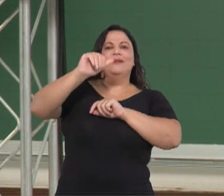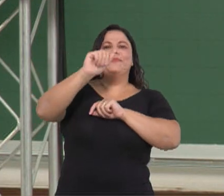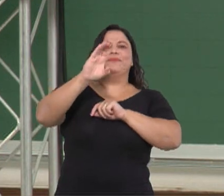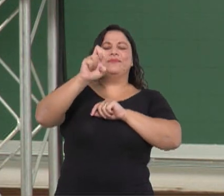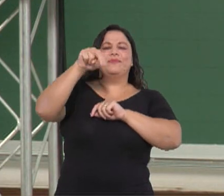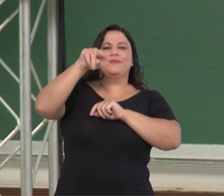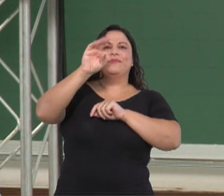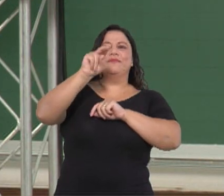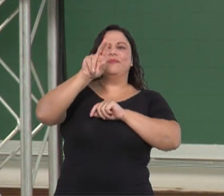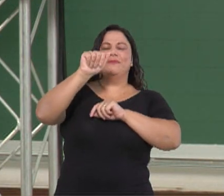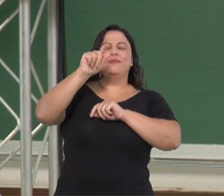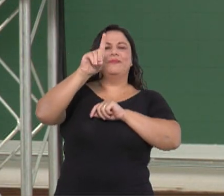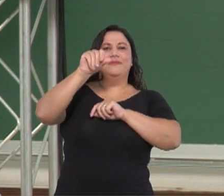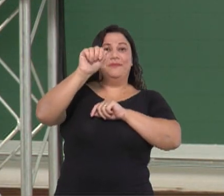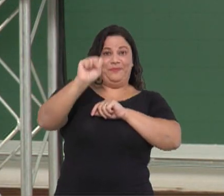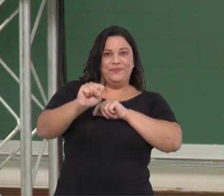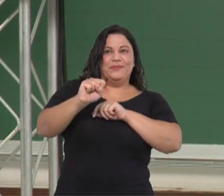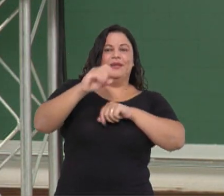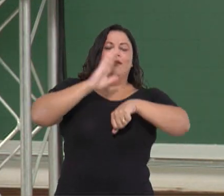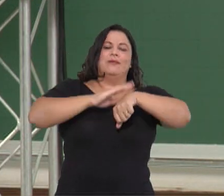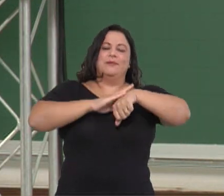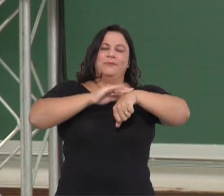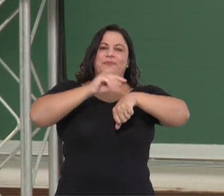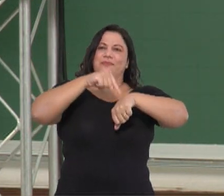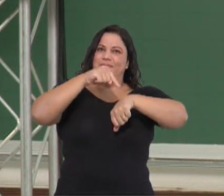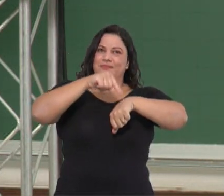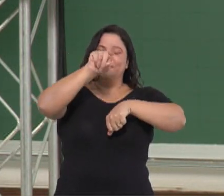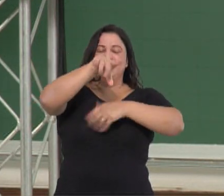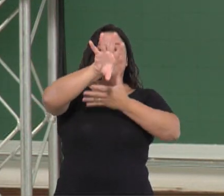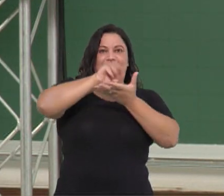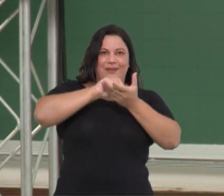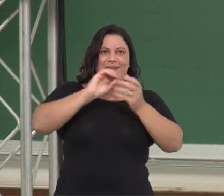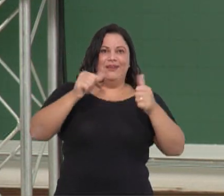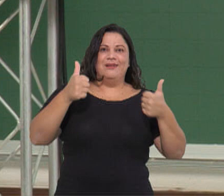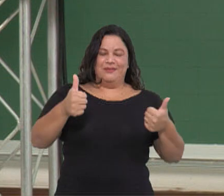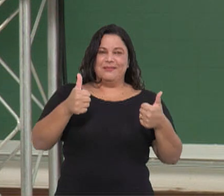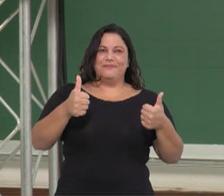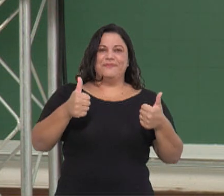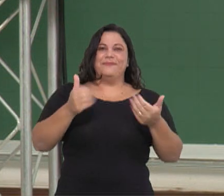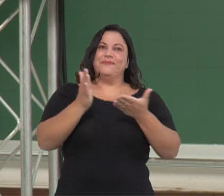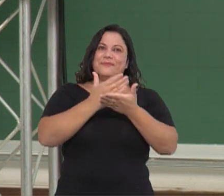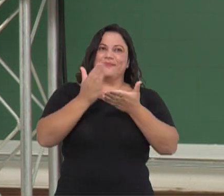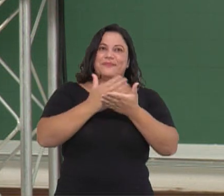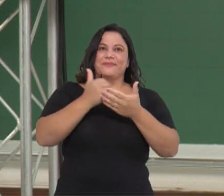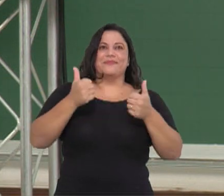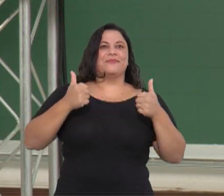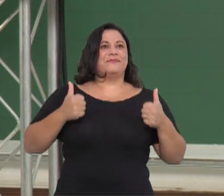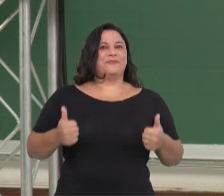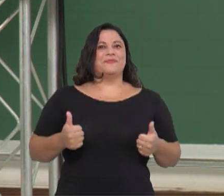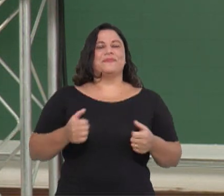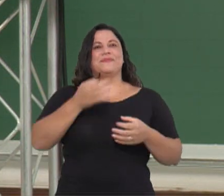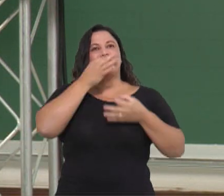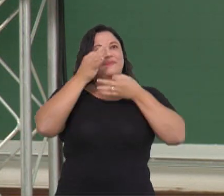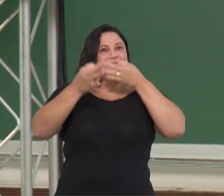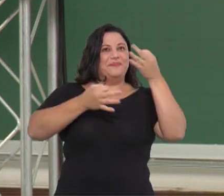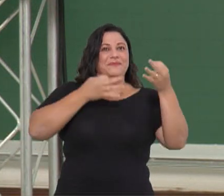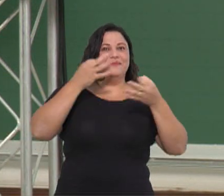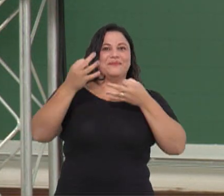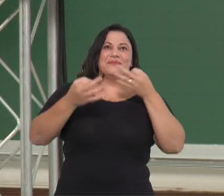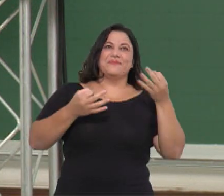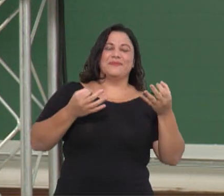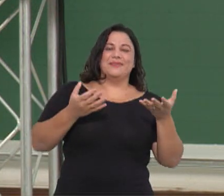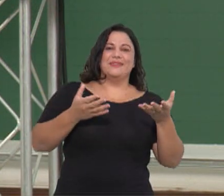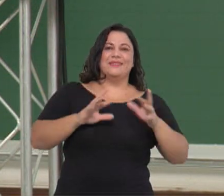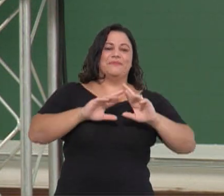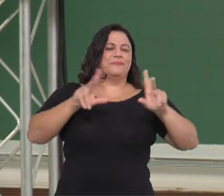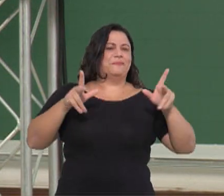Vou deixar um tempinho para vocês copiarem esta informação no caderno e a gente já vai a algumas dicas para você não